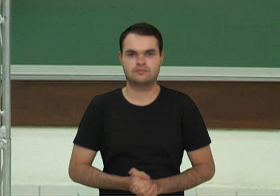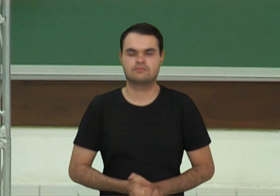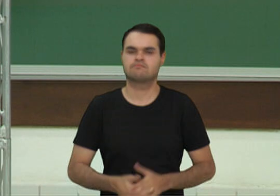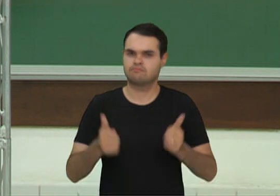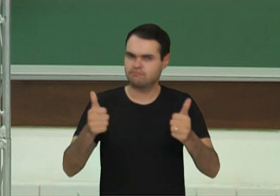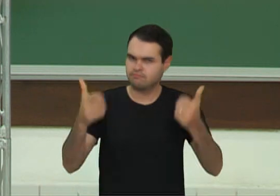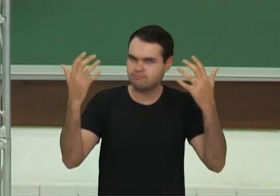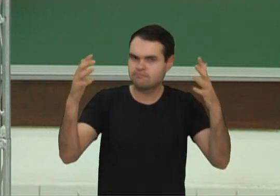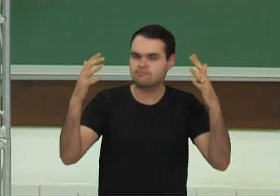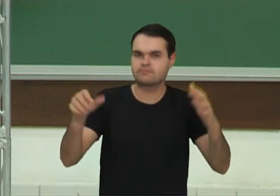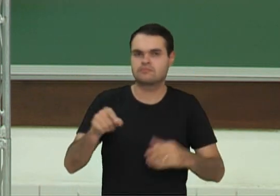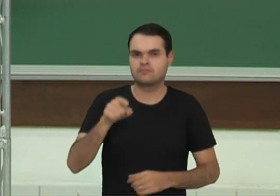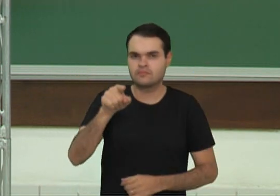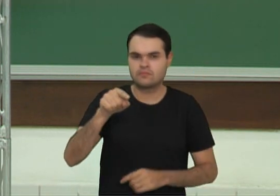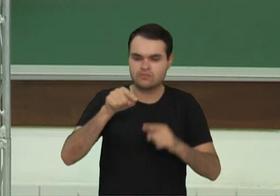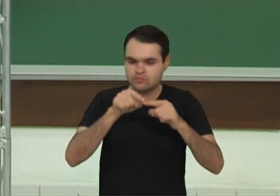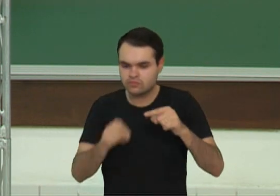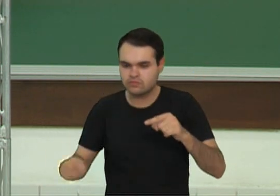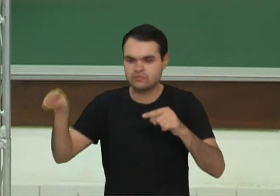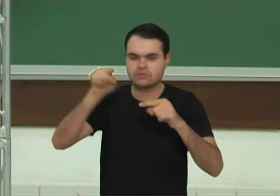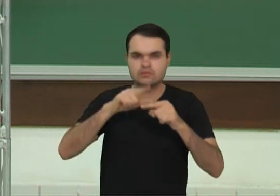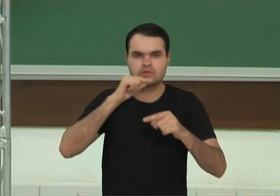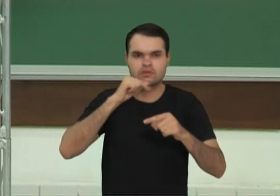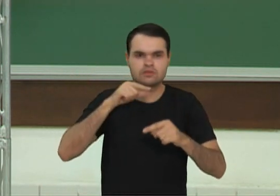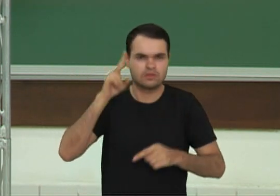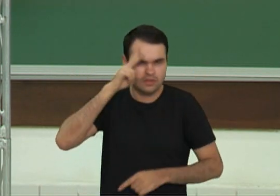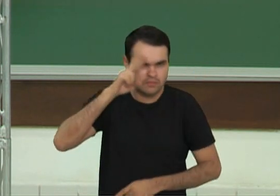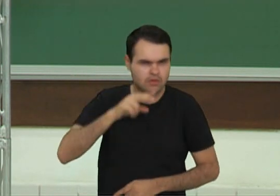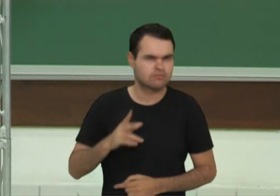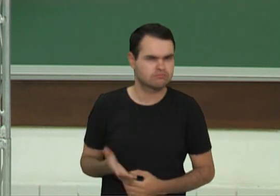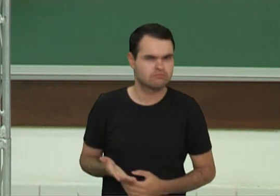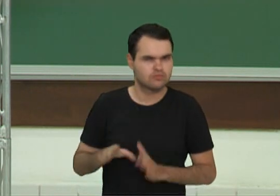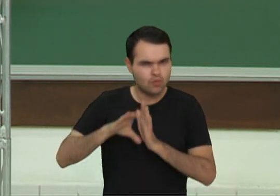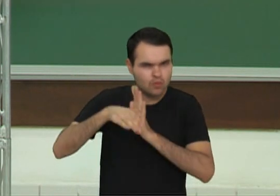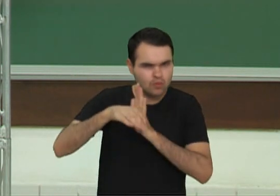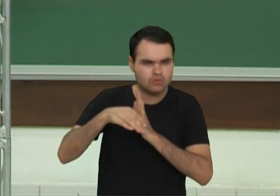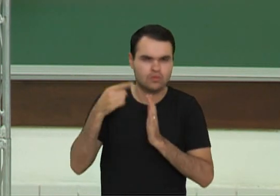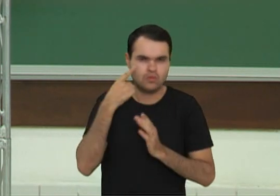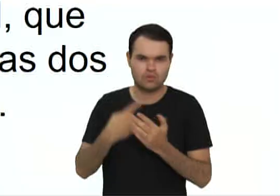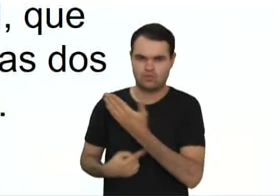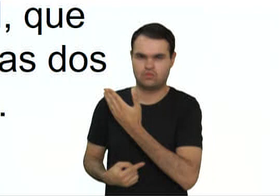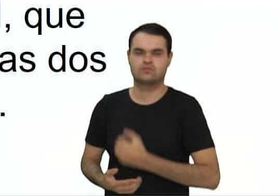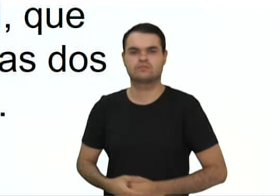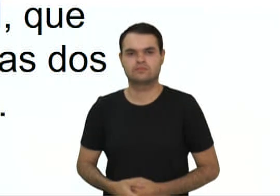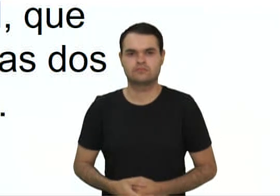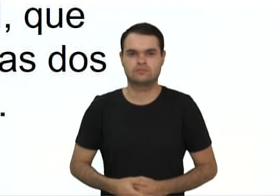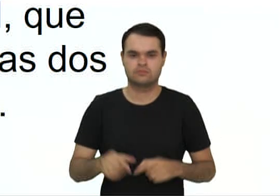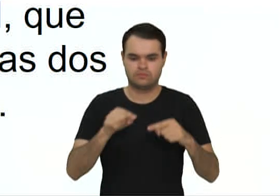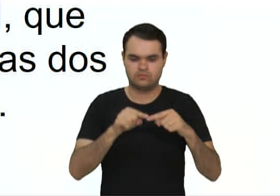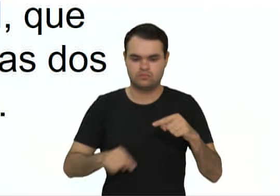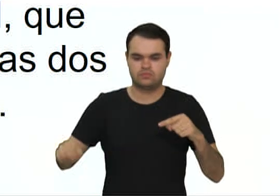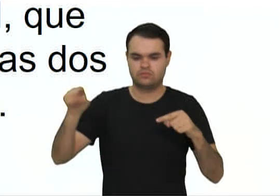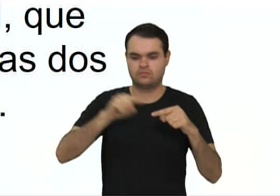Muito bem, estudante. Ciclo hidrológico, lembrou dos conceitos que nós trabalhamos? Acompanhe ali na tela, ó. O ciclo